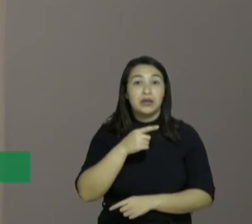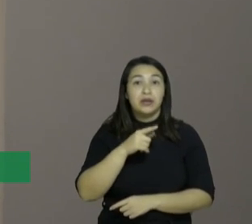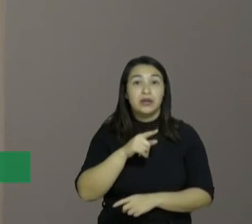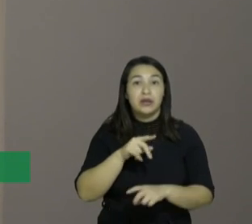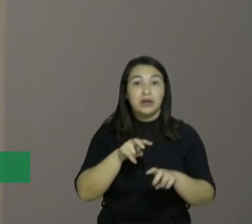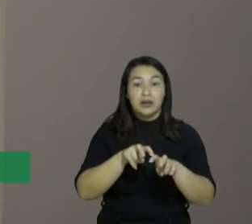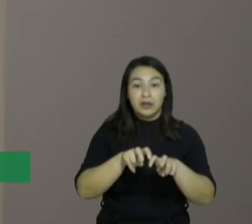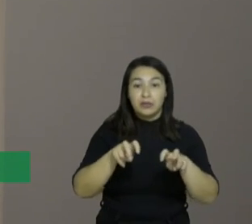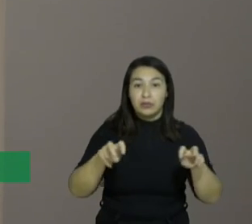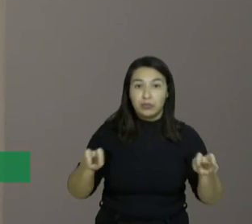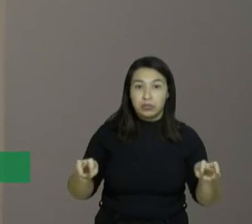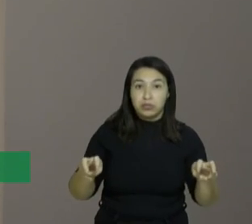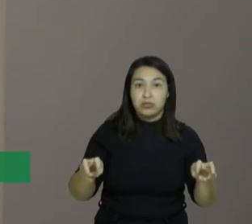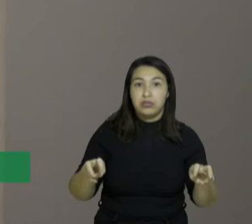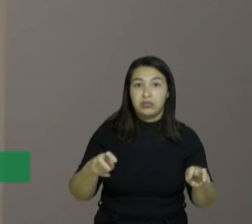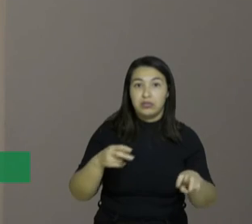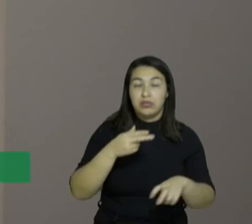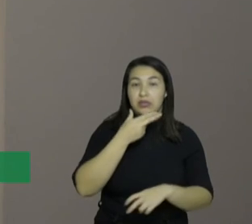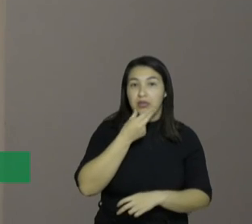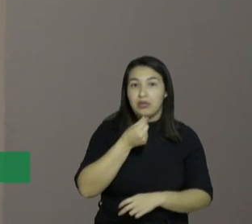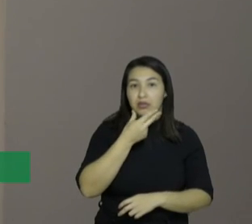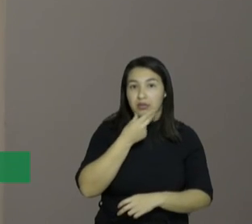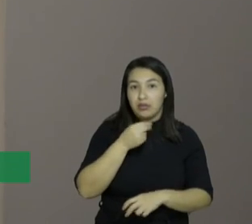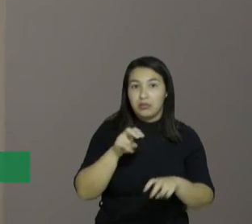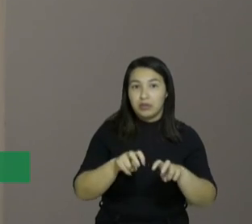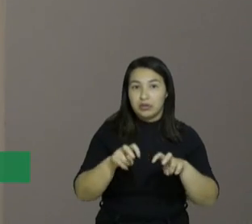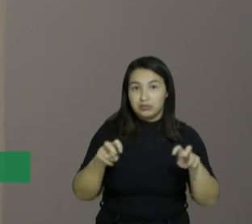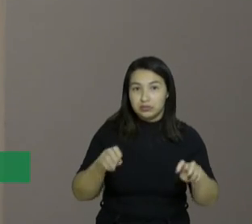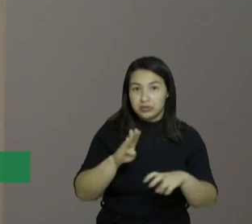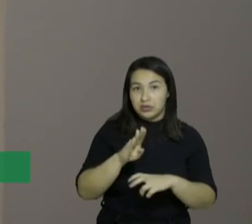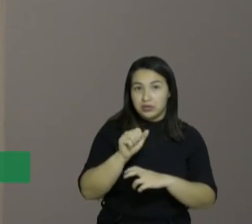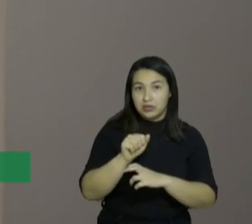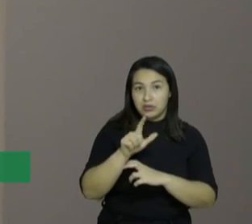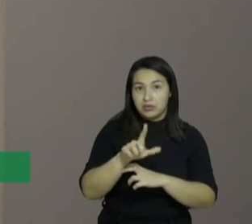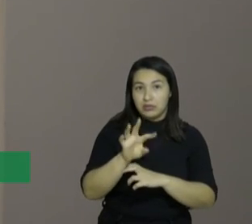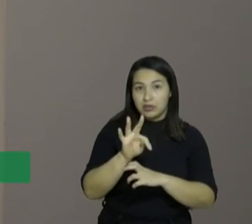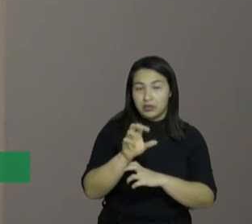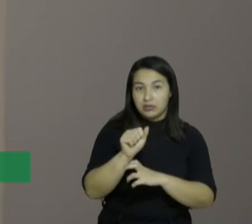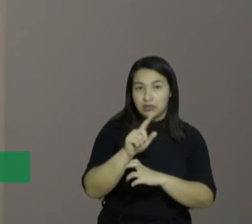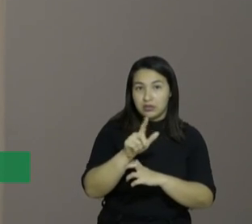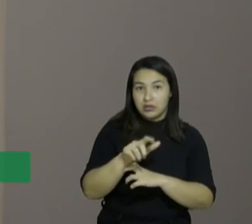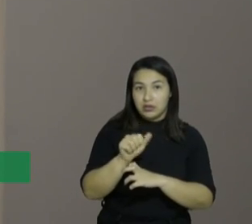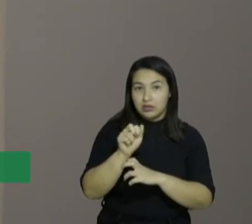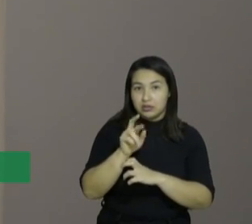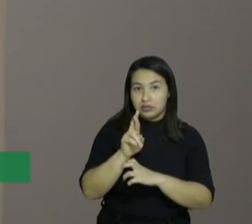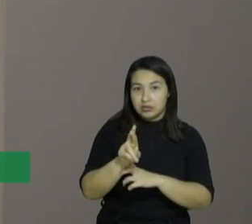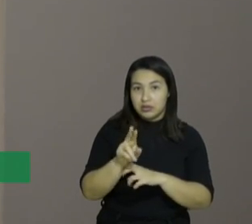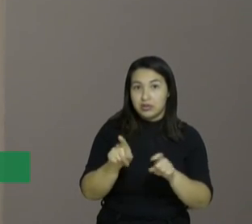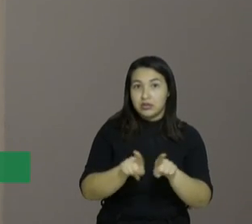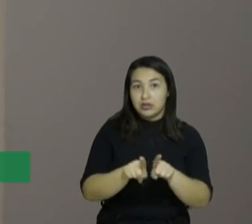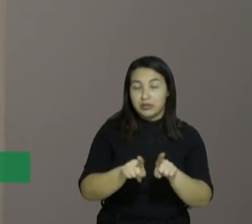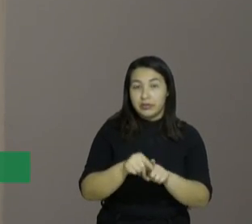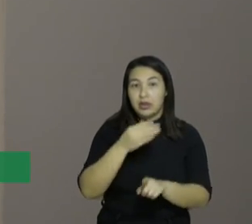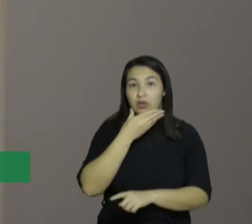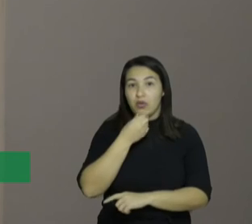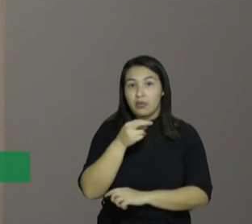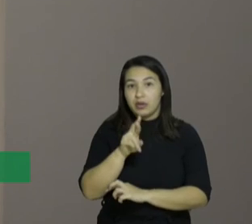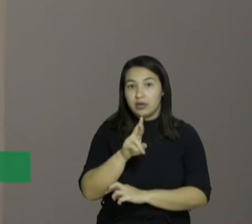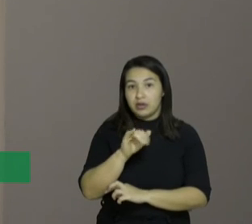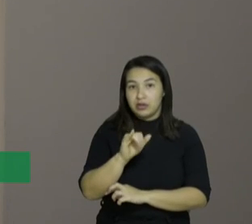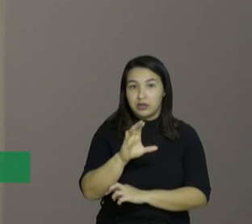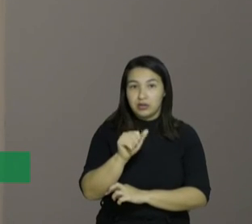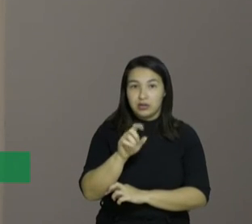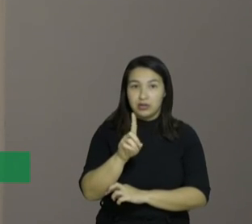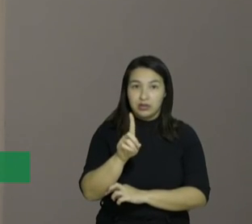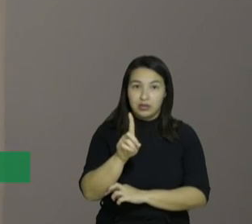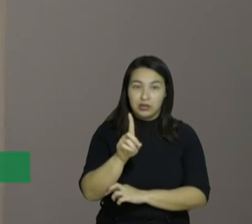eh pela pela abordagem que trouxe aqui para nós e aos professores Ricardo e Claus por